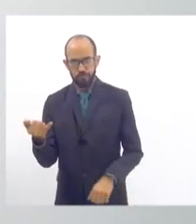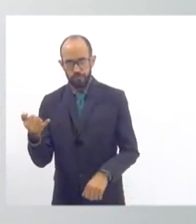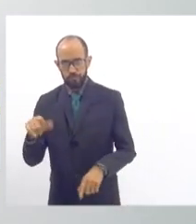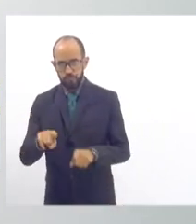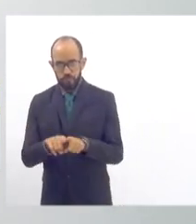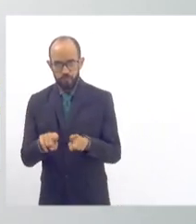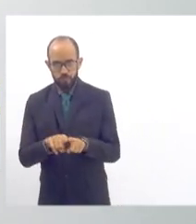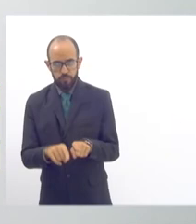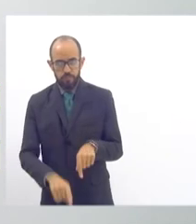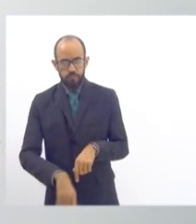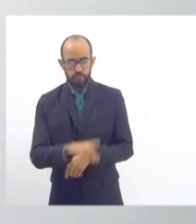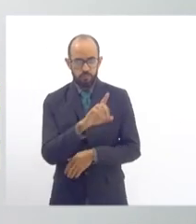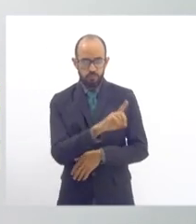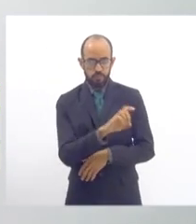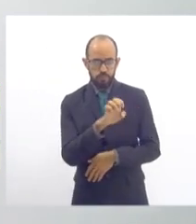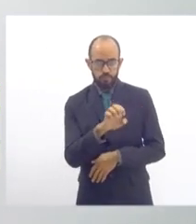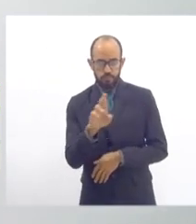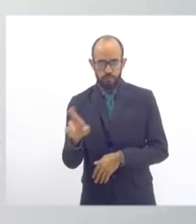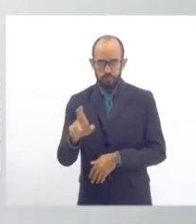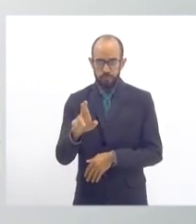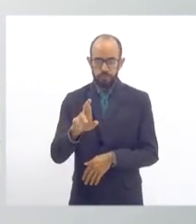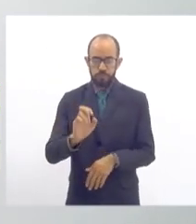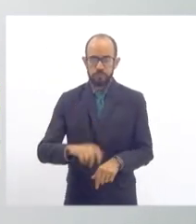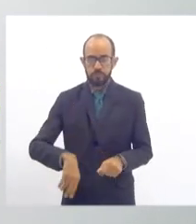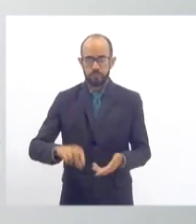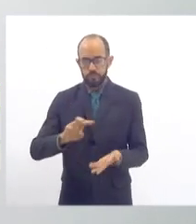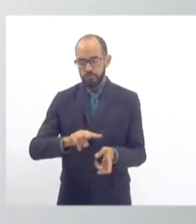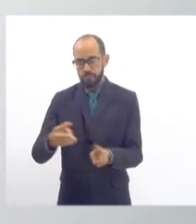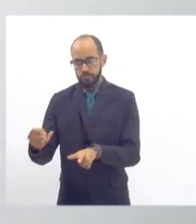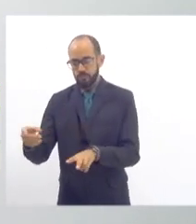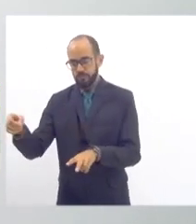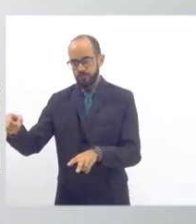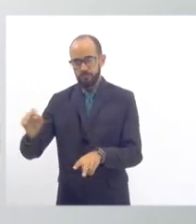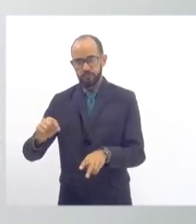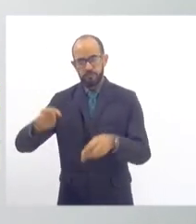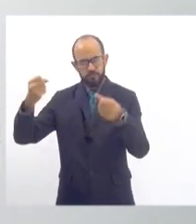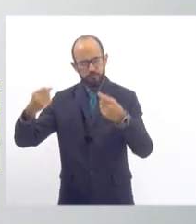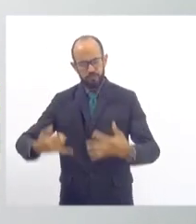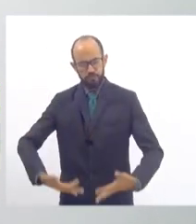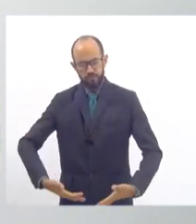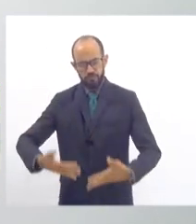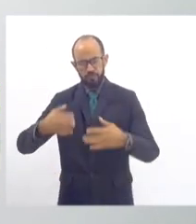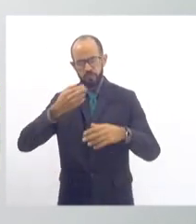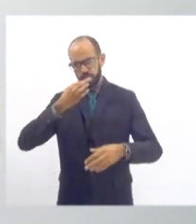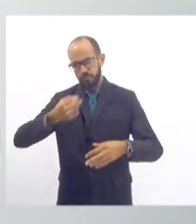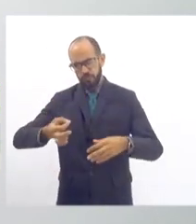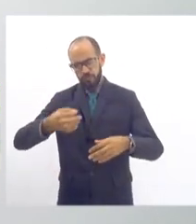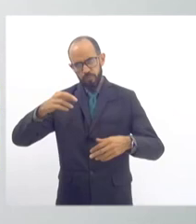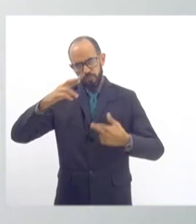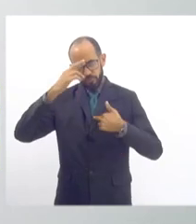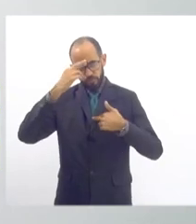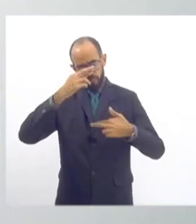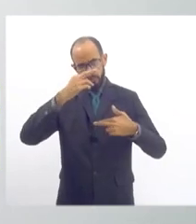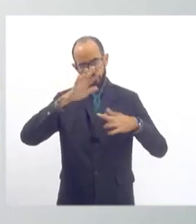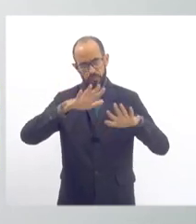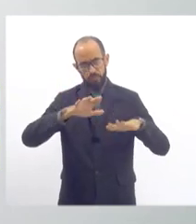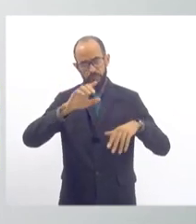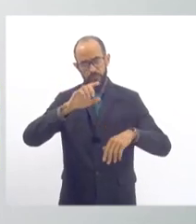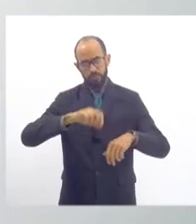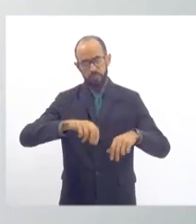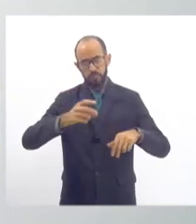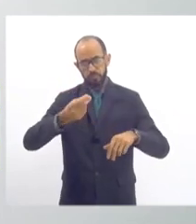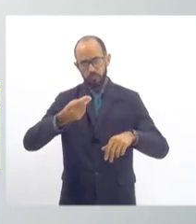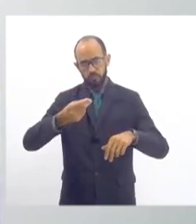DER, né? E aí, assim, a questão da discricionariedade, a questão da opinião é respeitável, mas os recursos que são passados para o DER